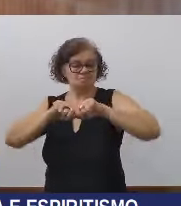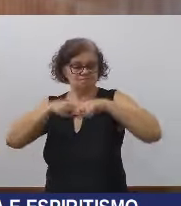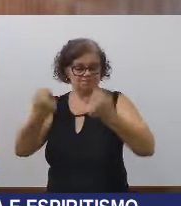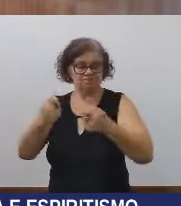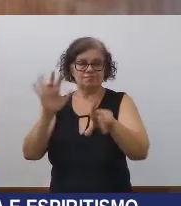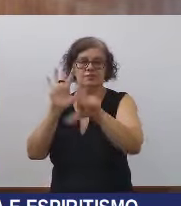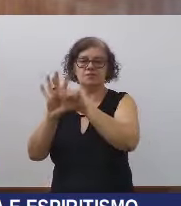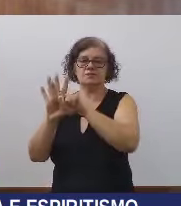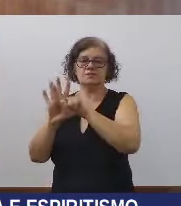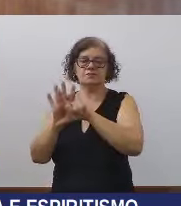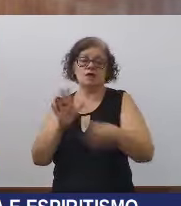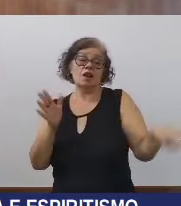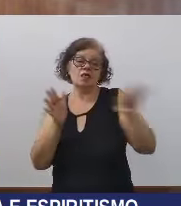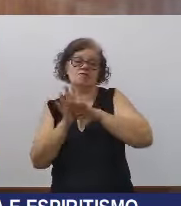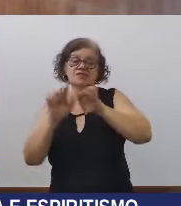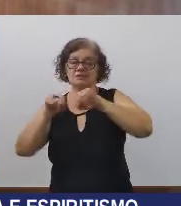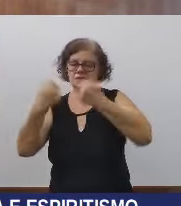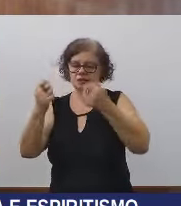lei.